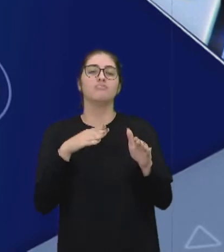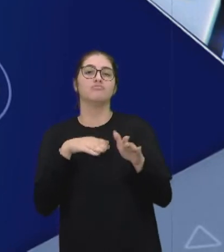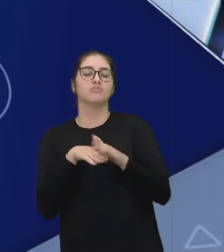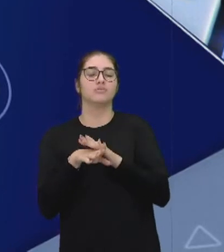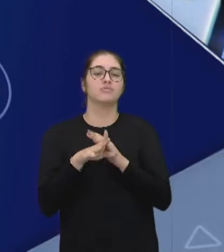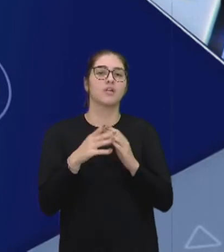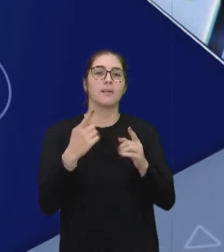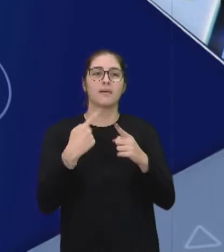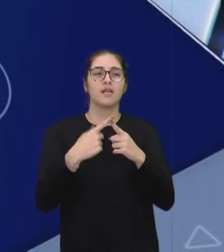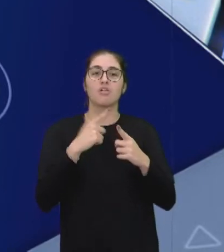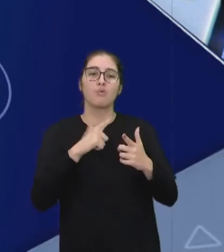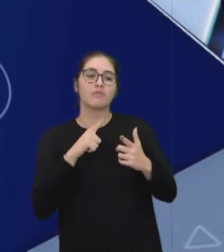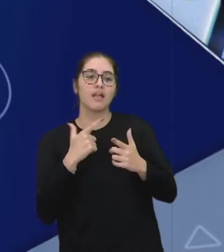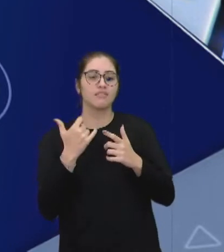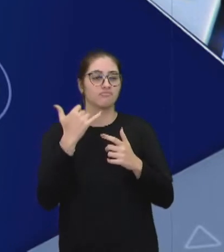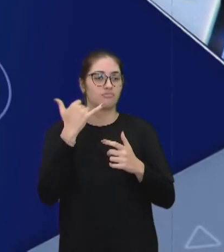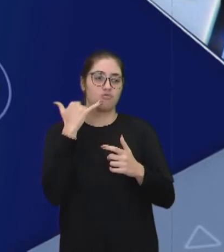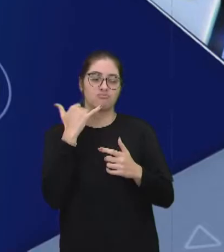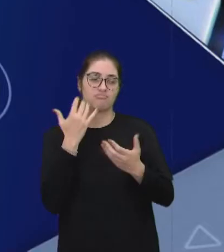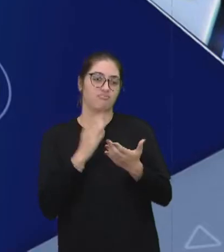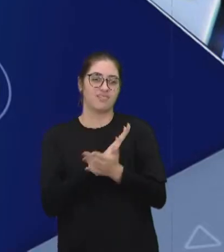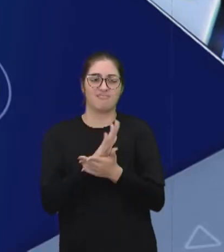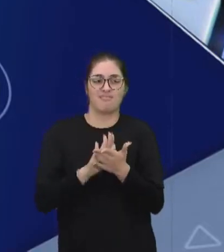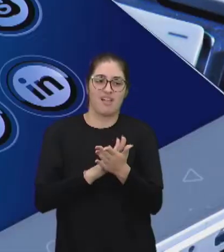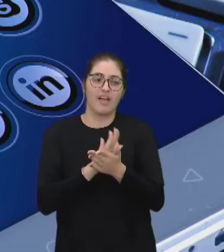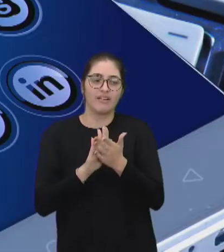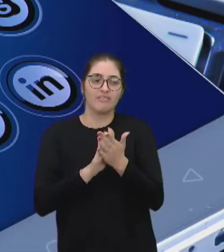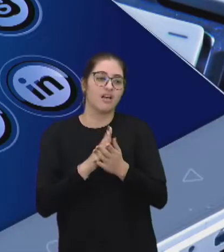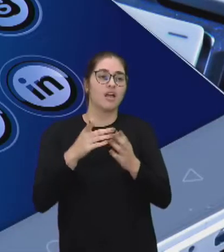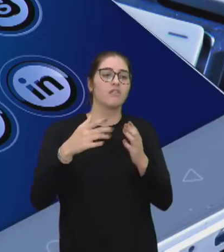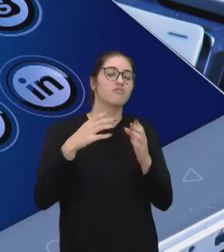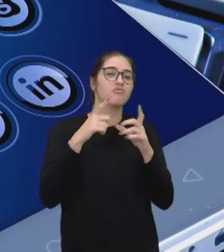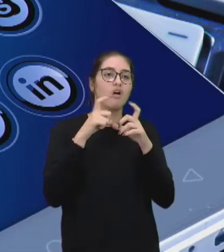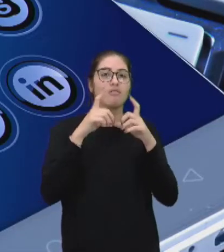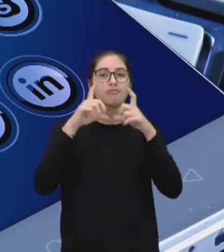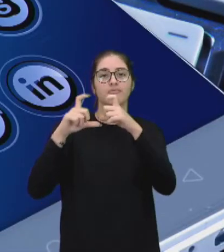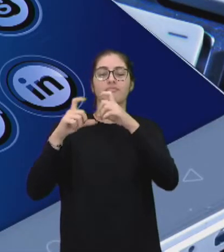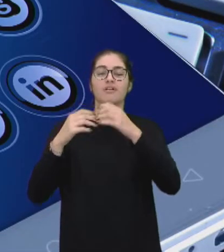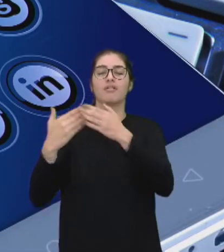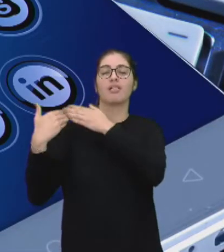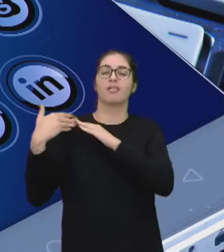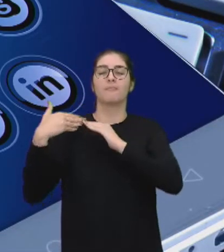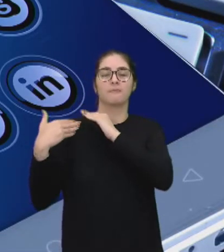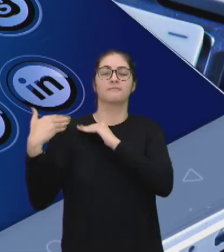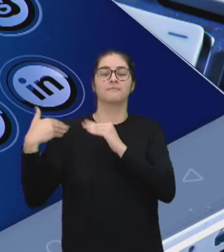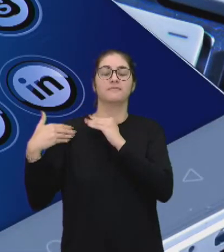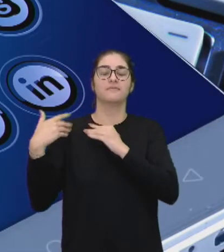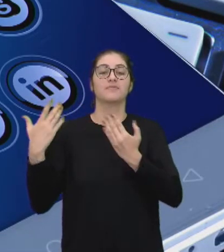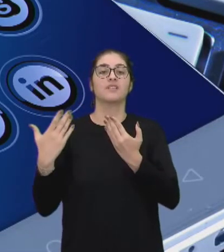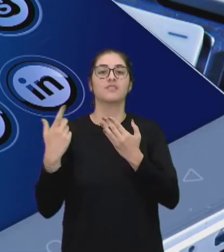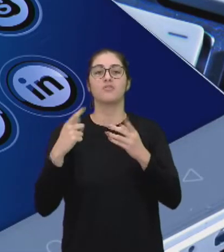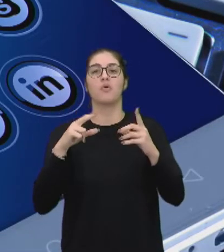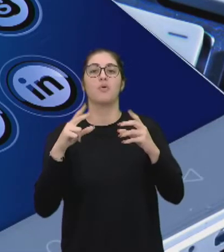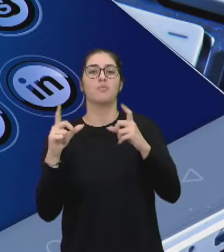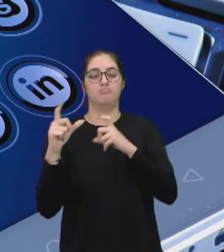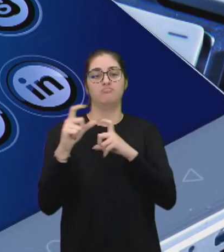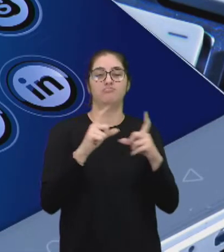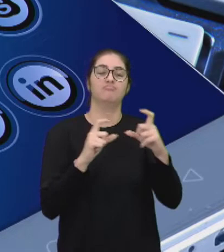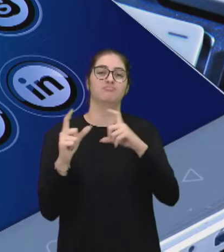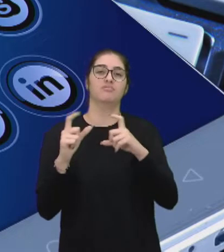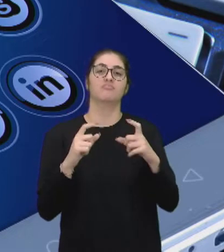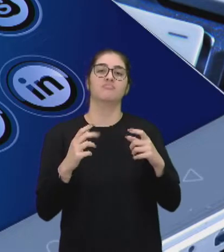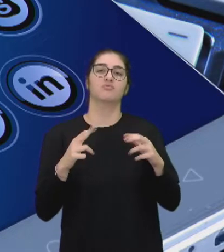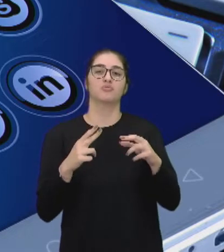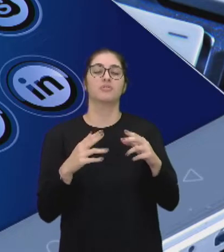não tinha celular, eles foram montando um histórico pessoal que hoje nós poderíamos dizer que era o tal do marketing pessoal